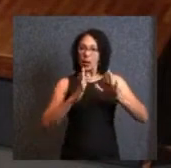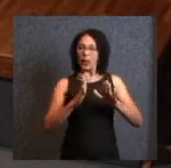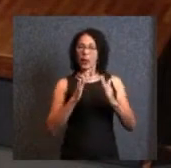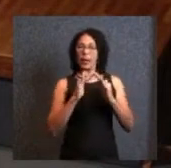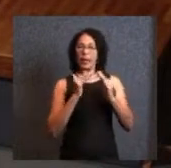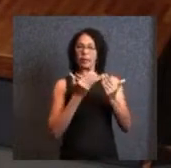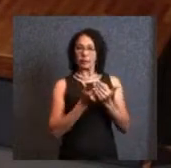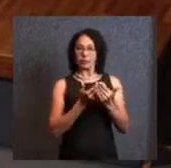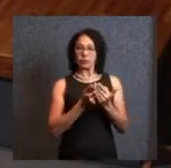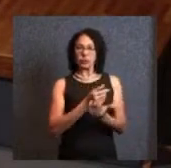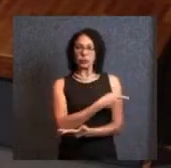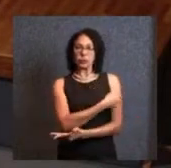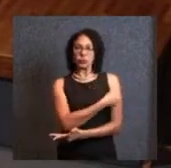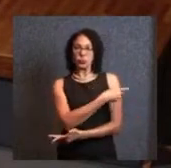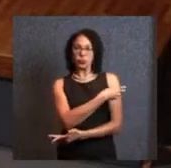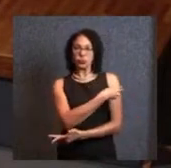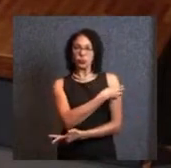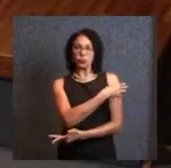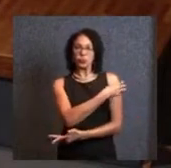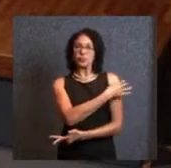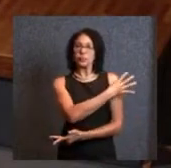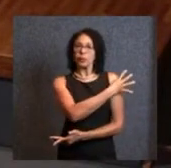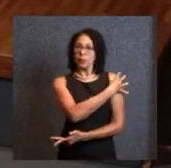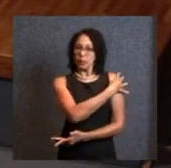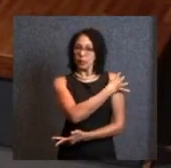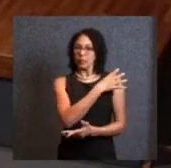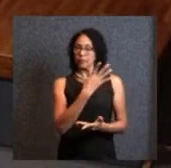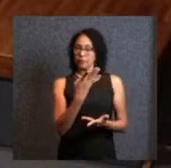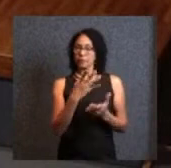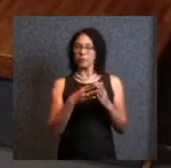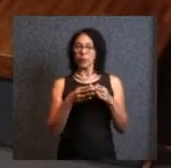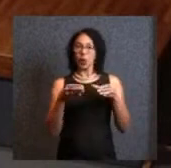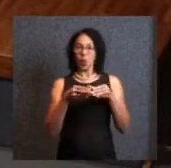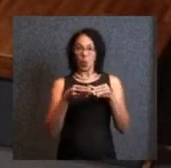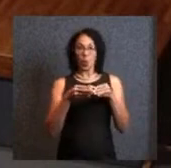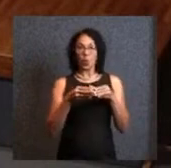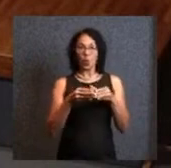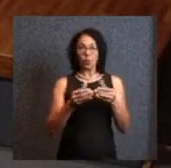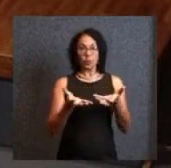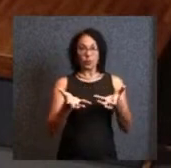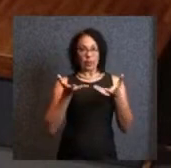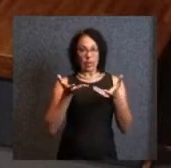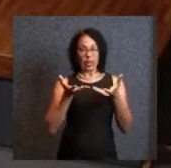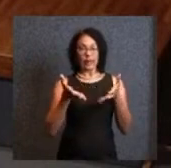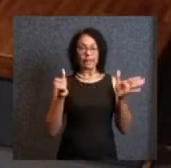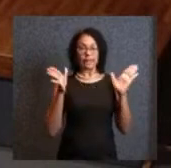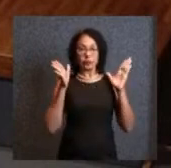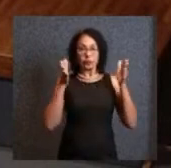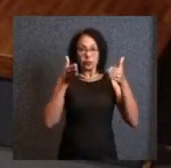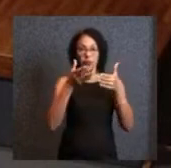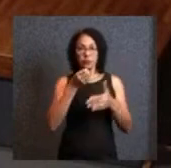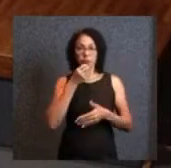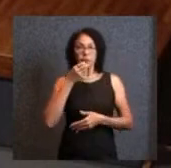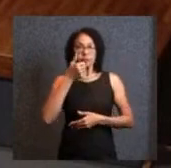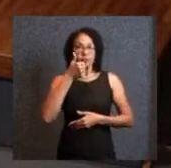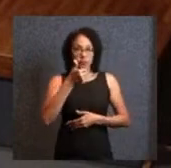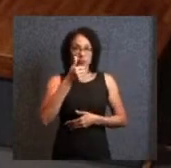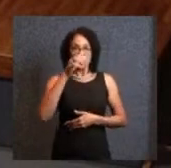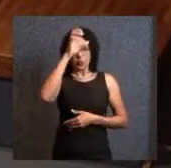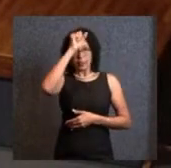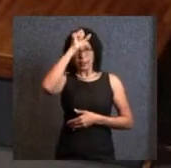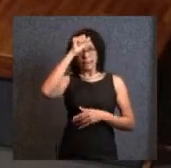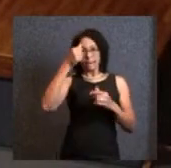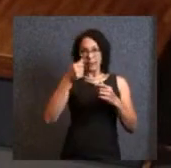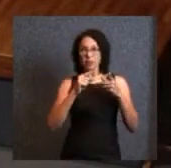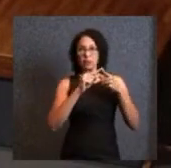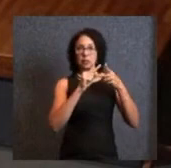uma rede de ensino que pretende atingir bons resultados de aprendizagem, ela precisa definir as